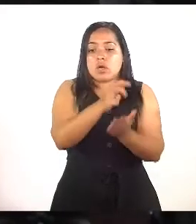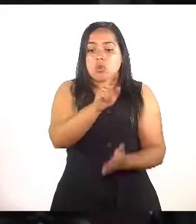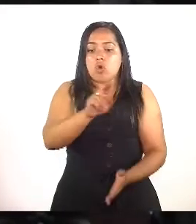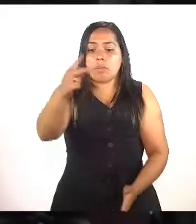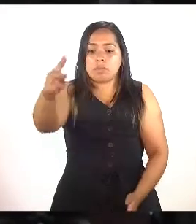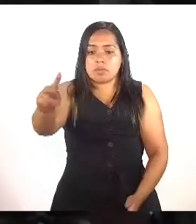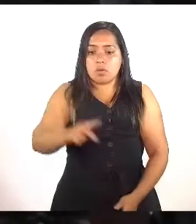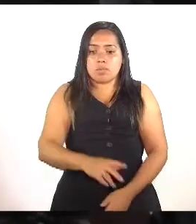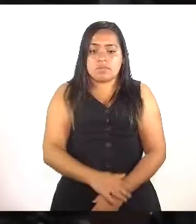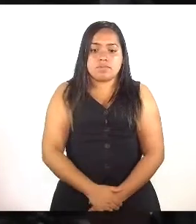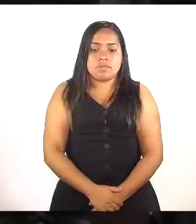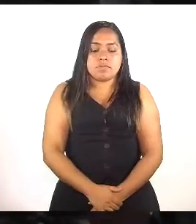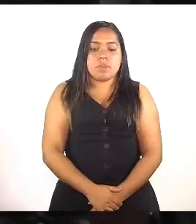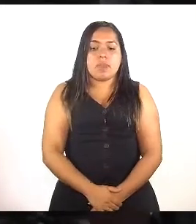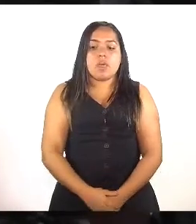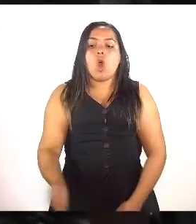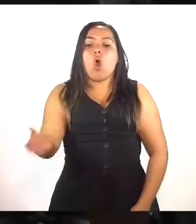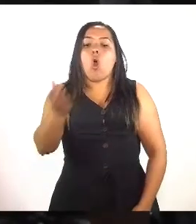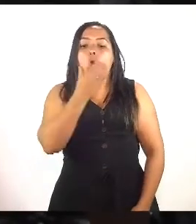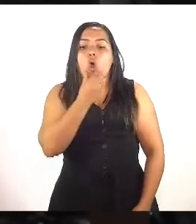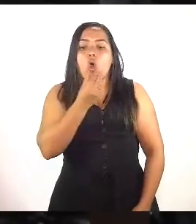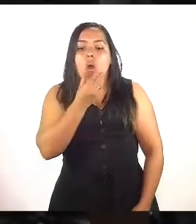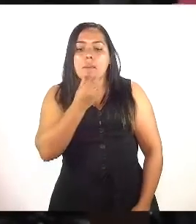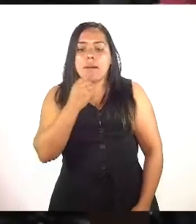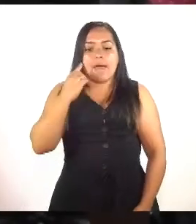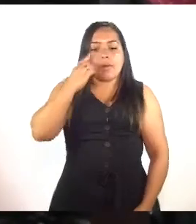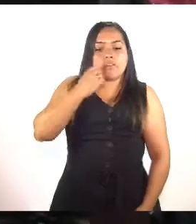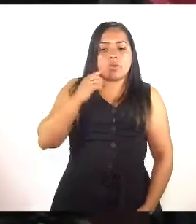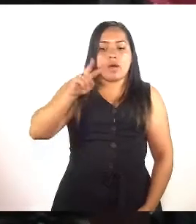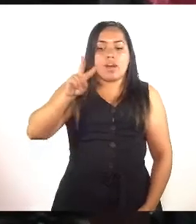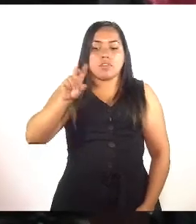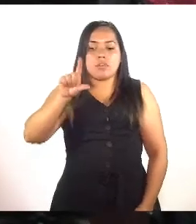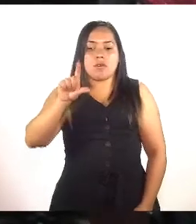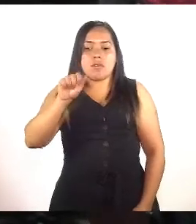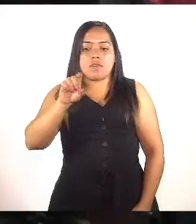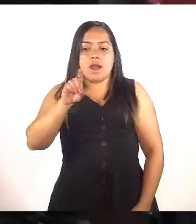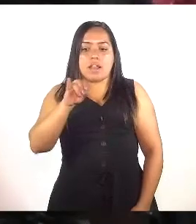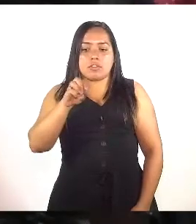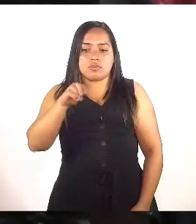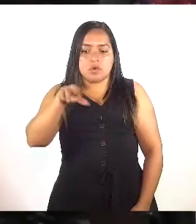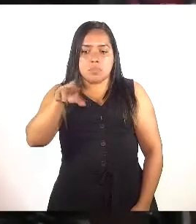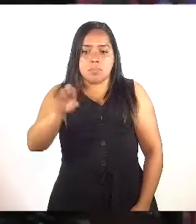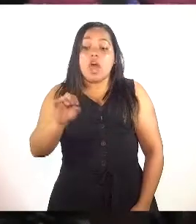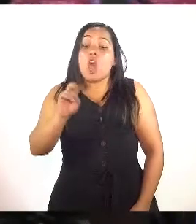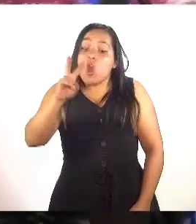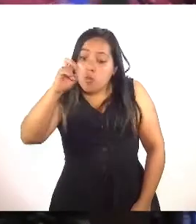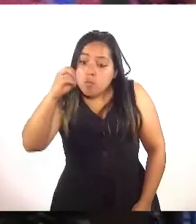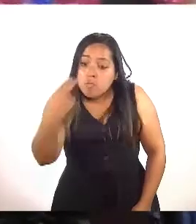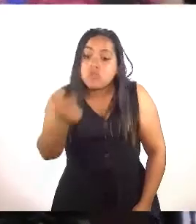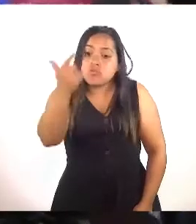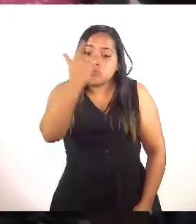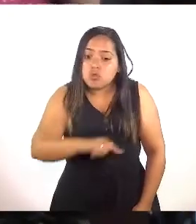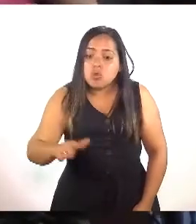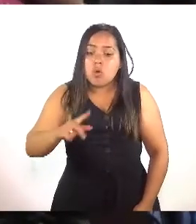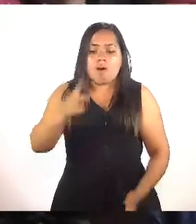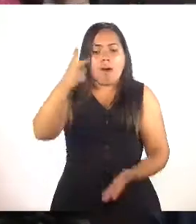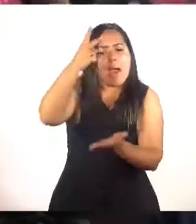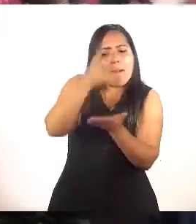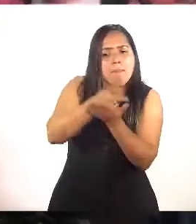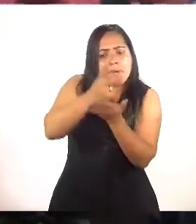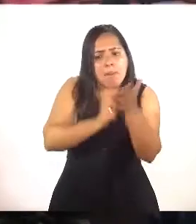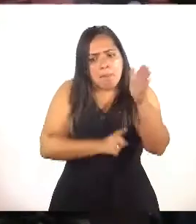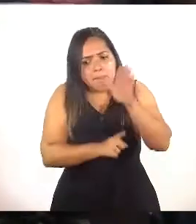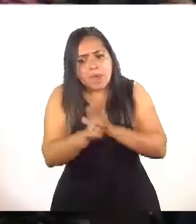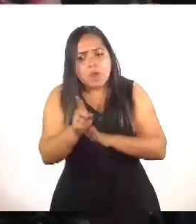Doutor Vladimir, eu vou repetir a mesma pergunta que eu iniciei com o doutor Rafael, que, na verdade, eu queria que Vossa